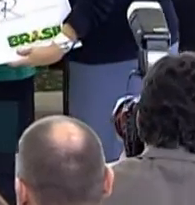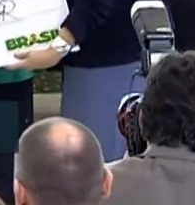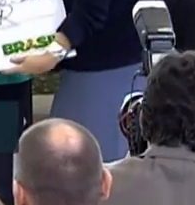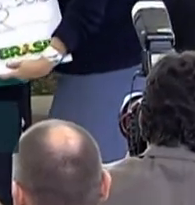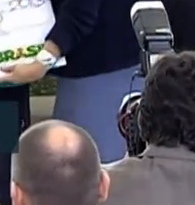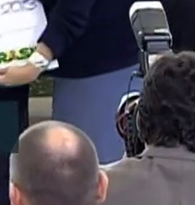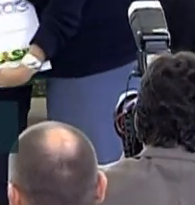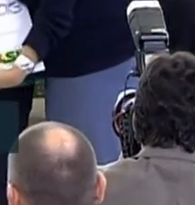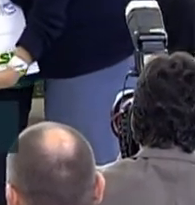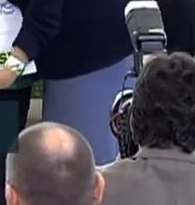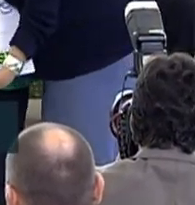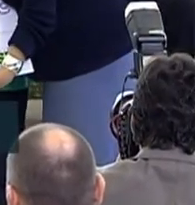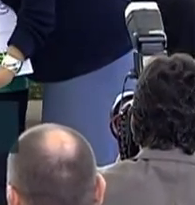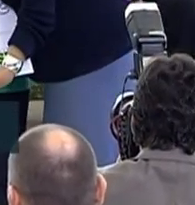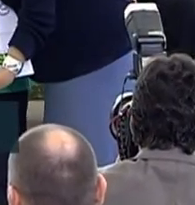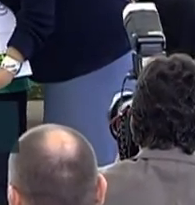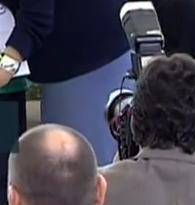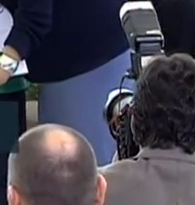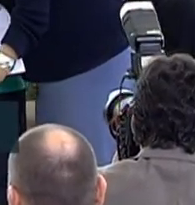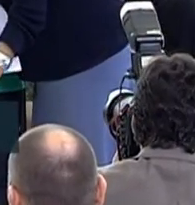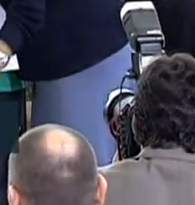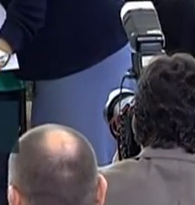E aí